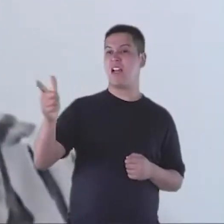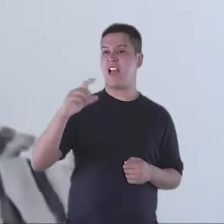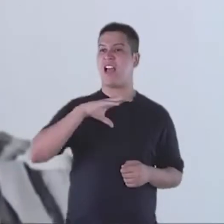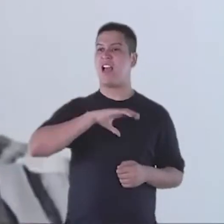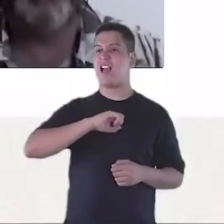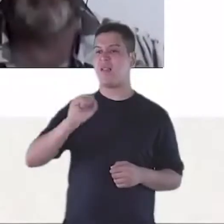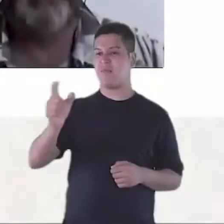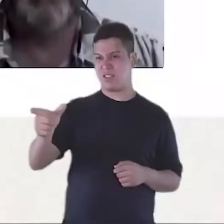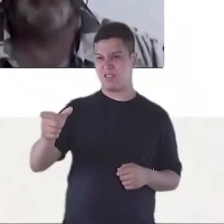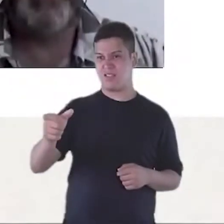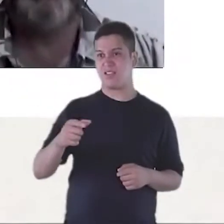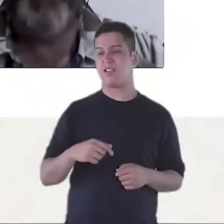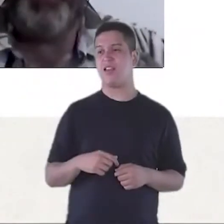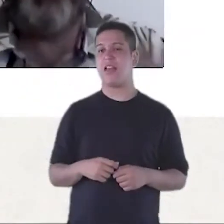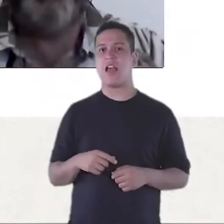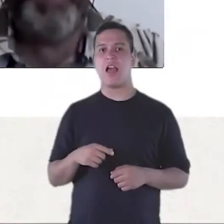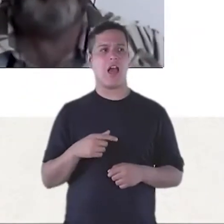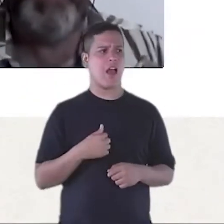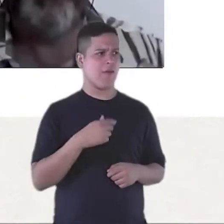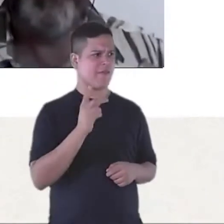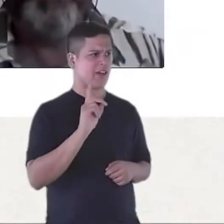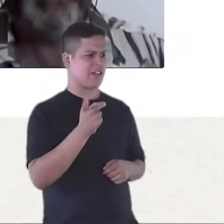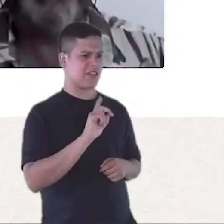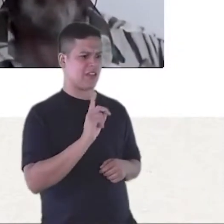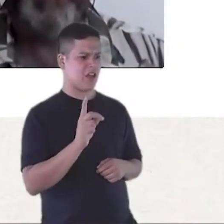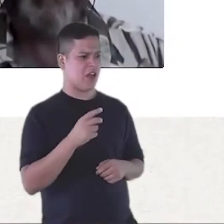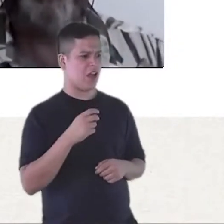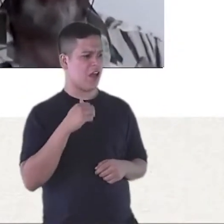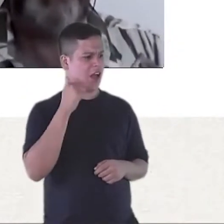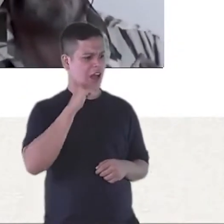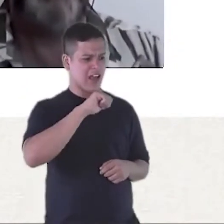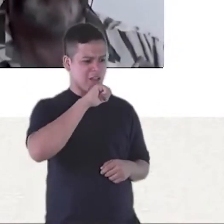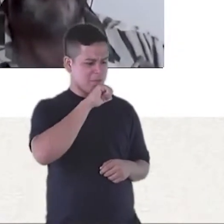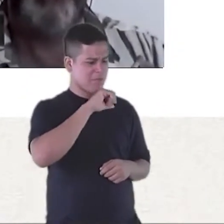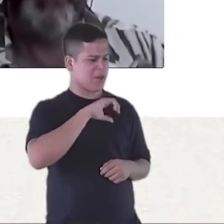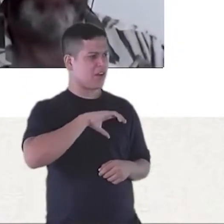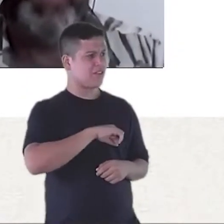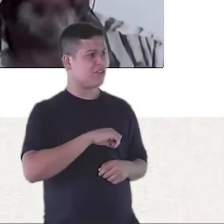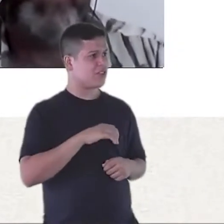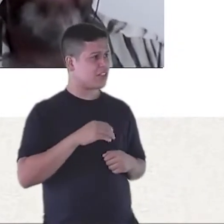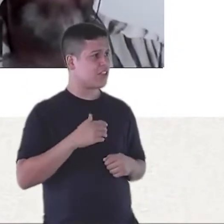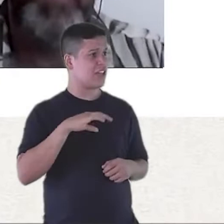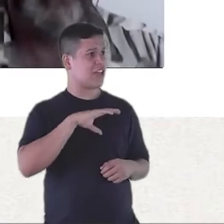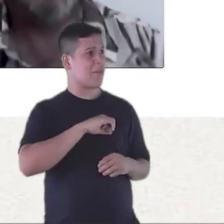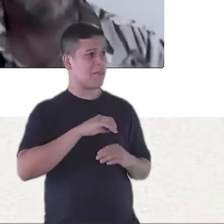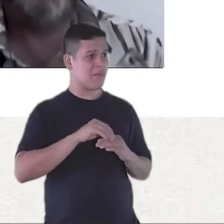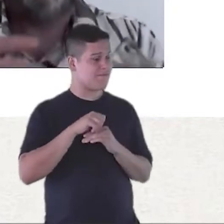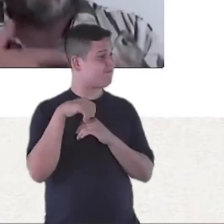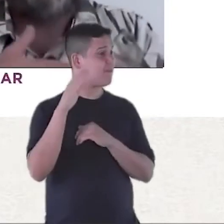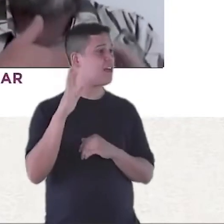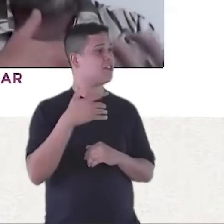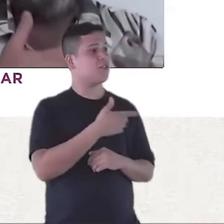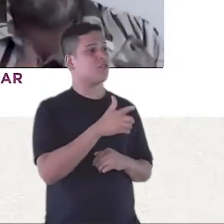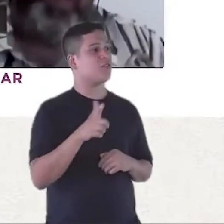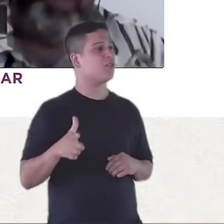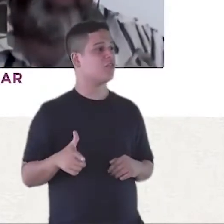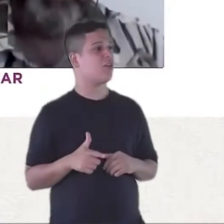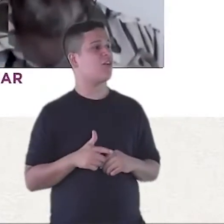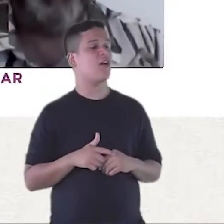não, nunca. A mãe falou para mim separadamente que me amava mais do que vocês. Aí a